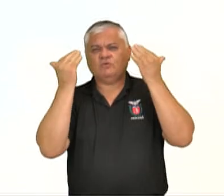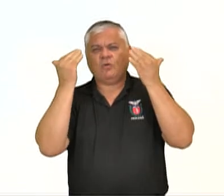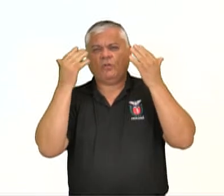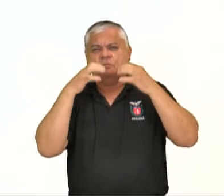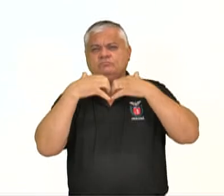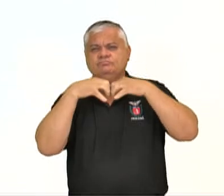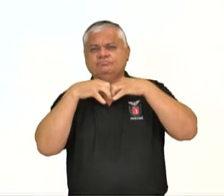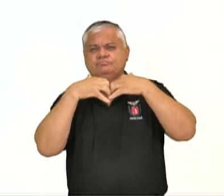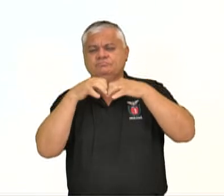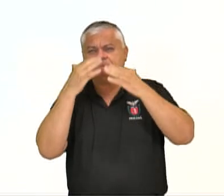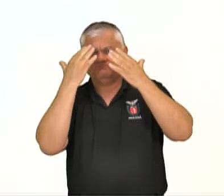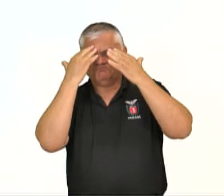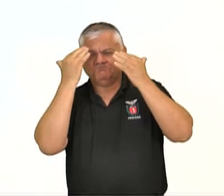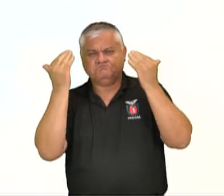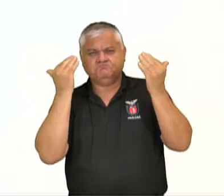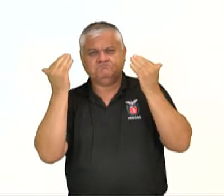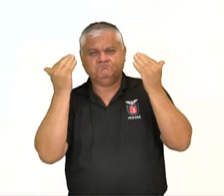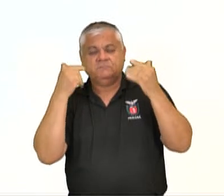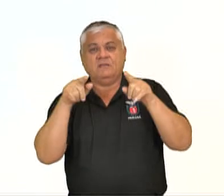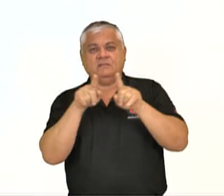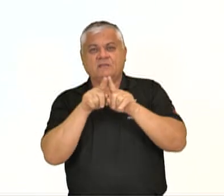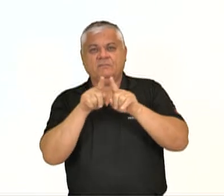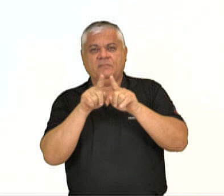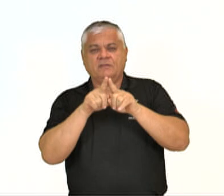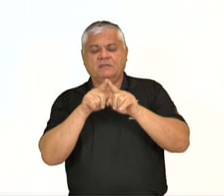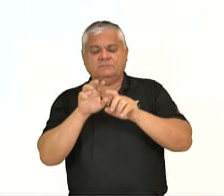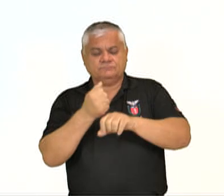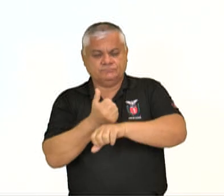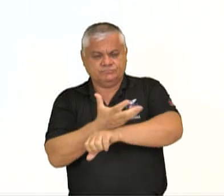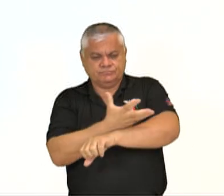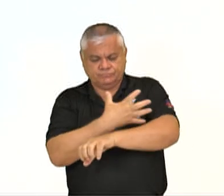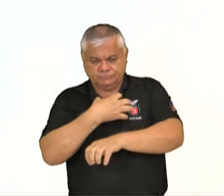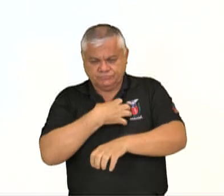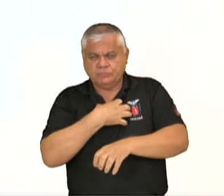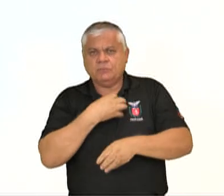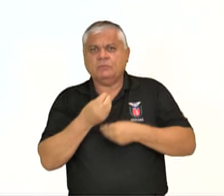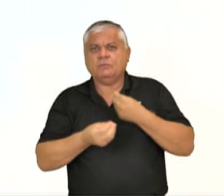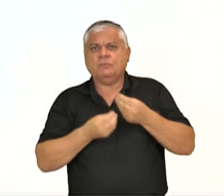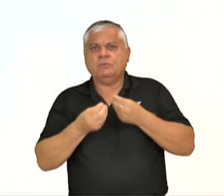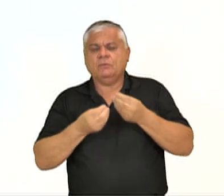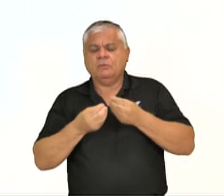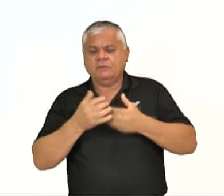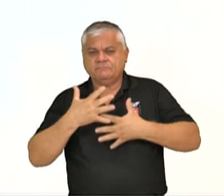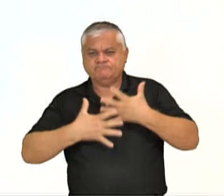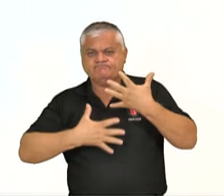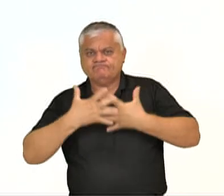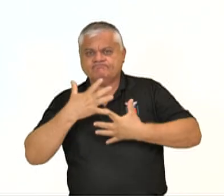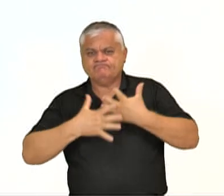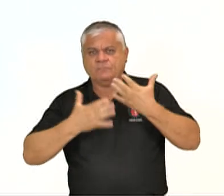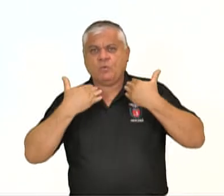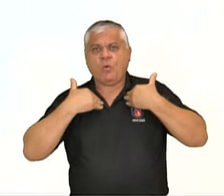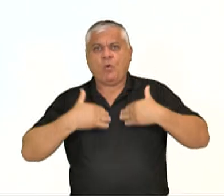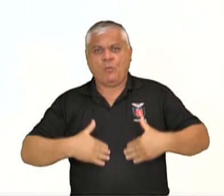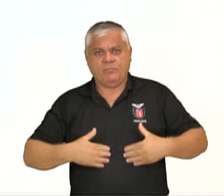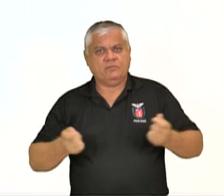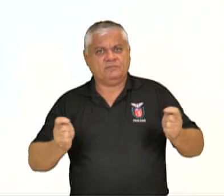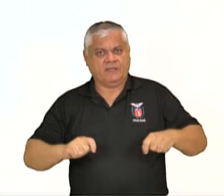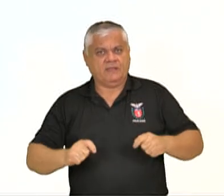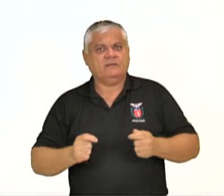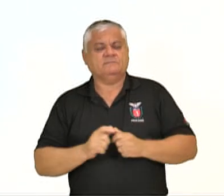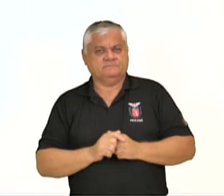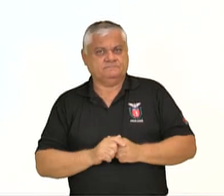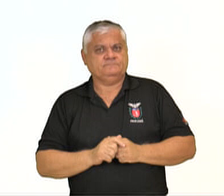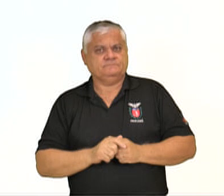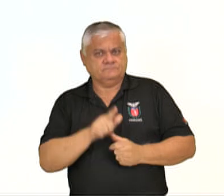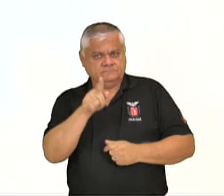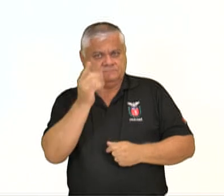nosso psicológico e os nossos sentimentos podem afetar o nosso corpo. Você sabia